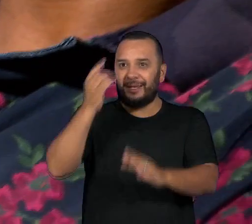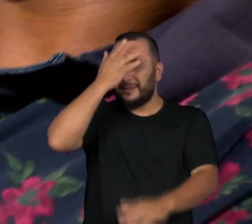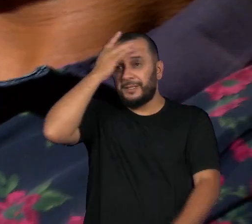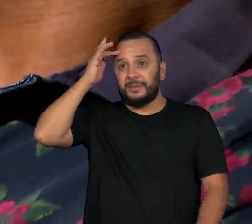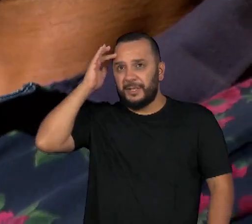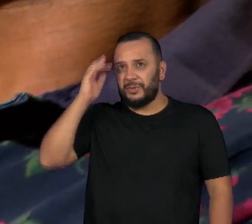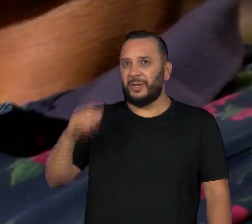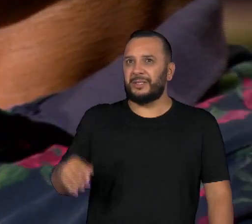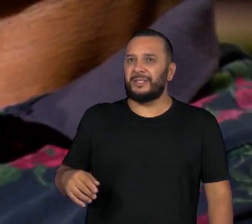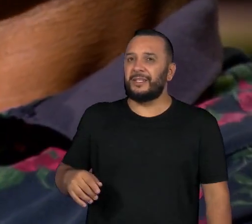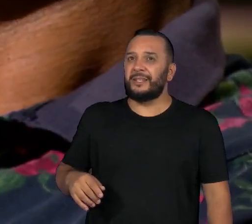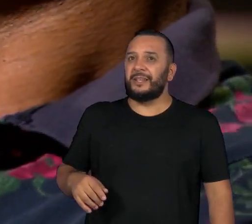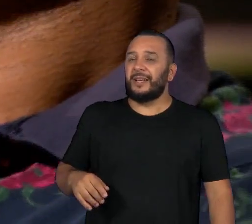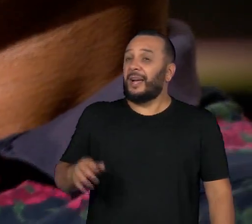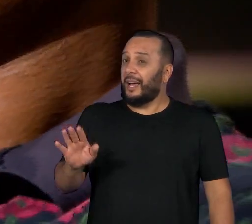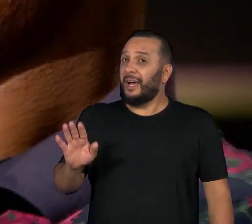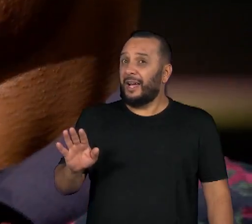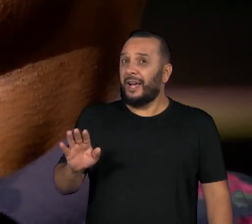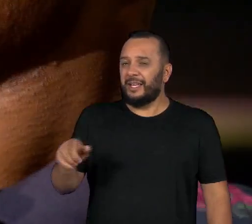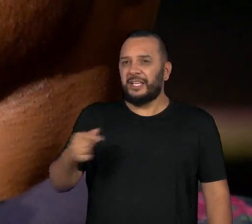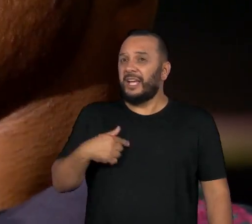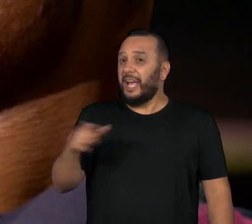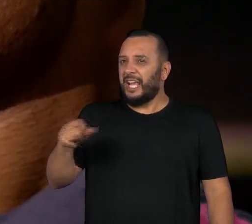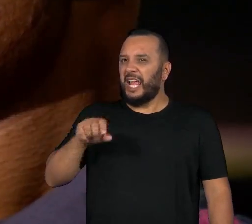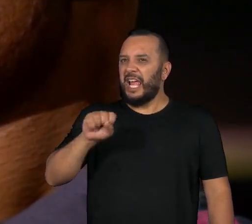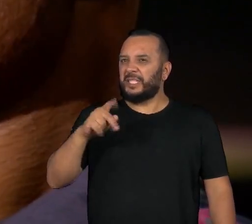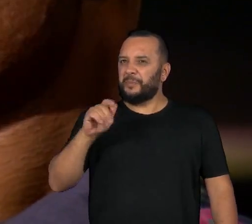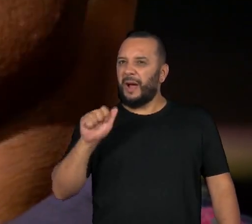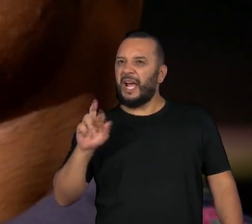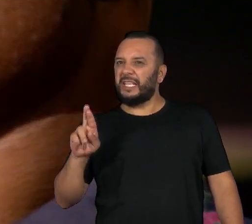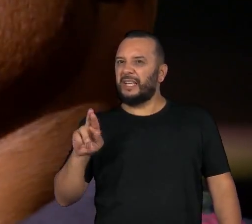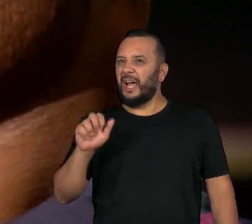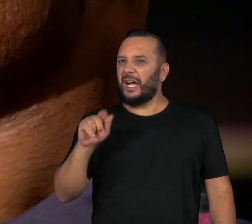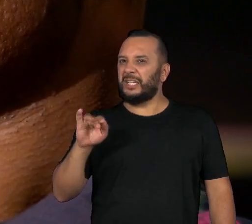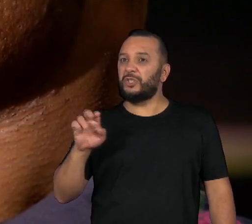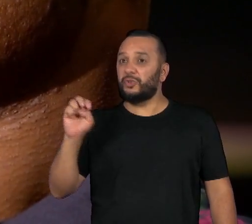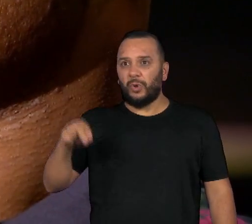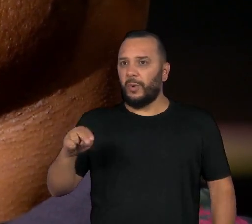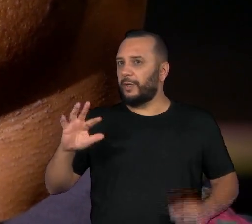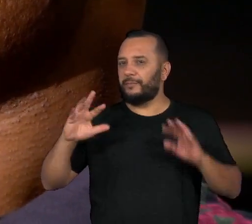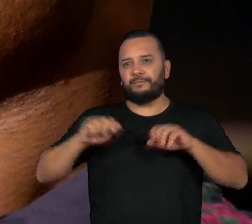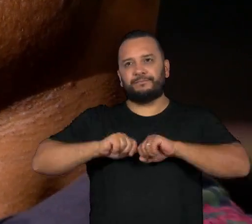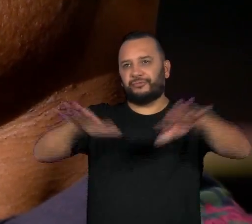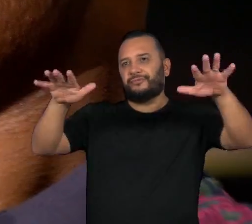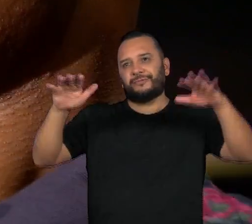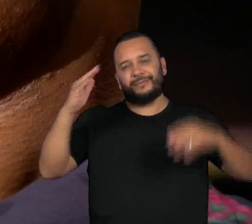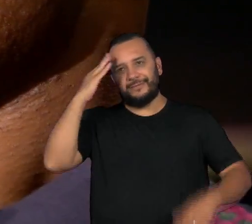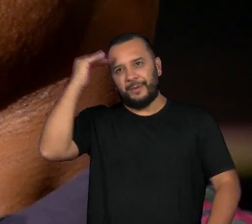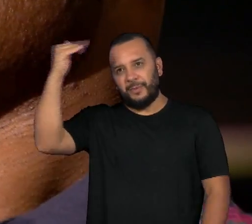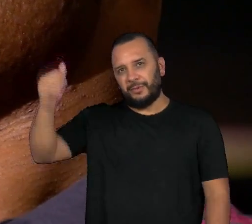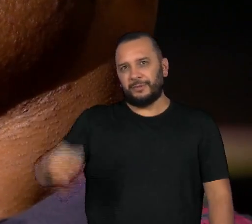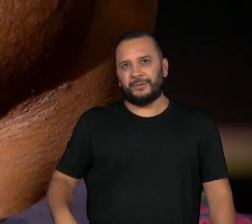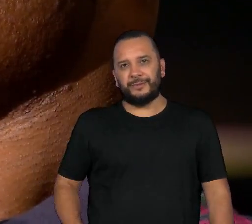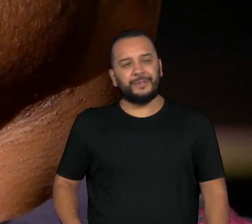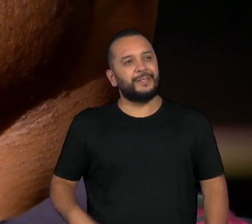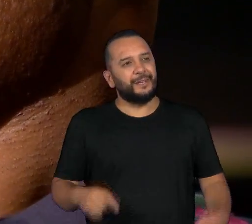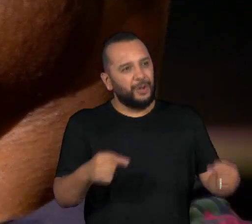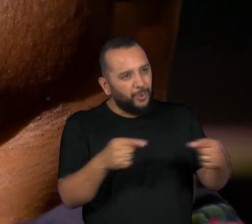público, From Brazil, The Spider Anderson Silva. E aí ficou. Ficou. E tem a ver,